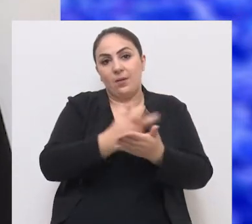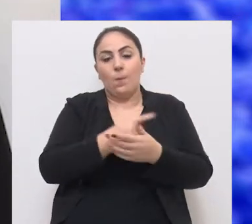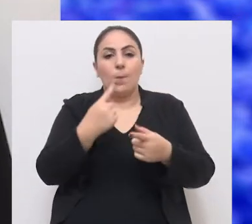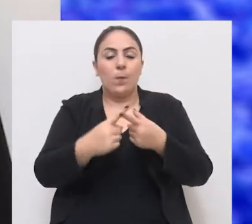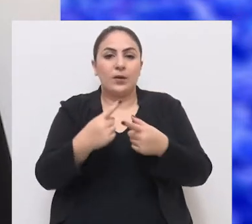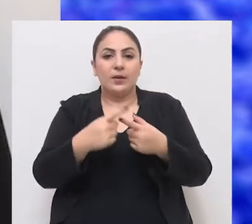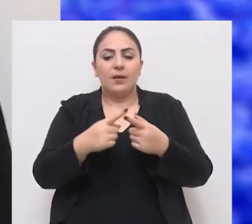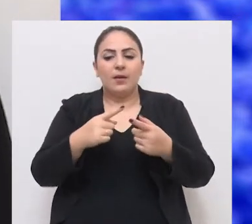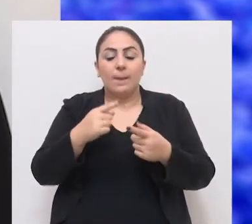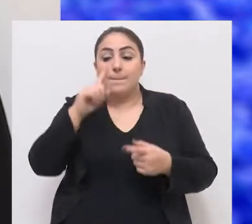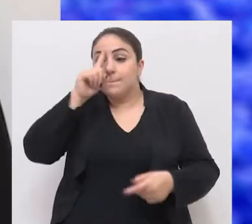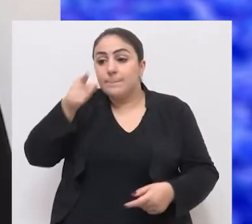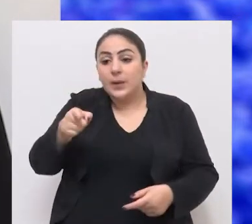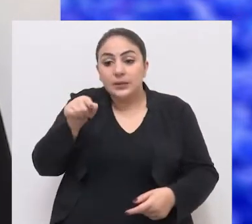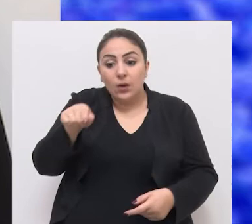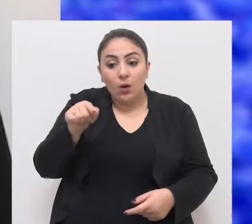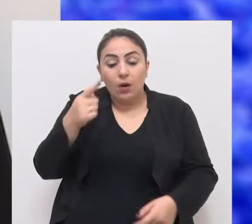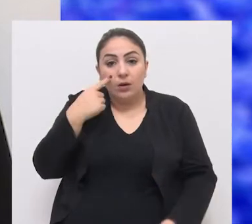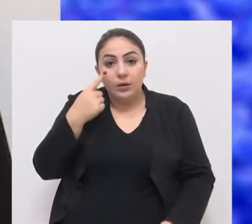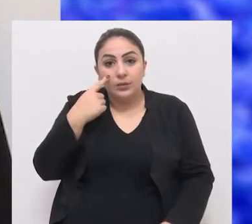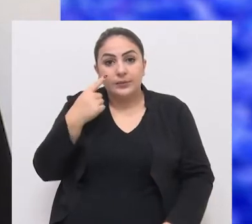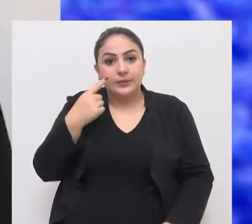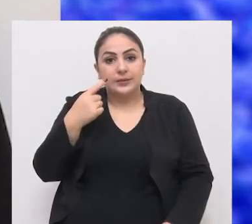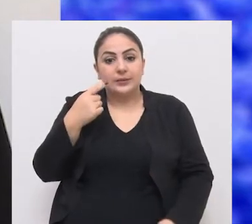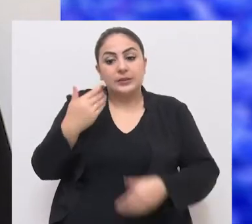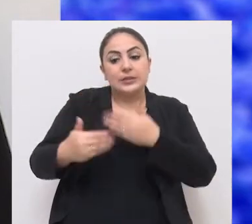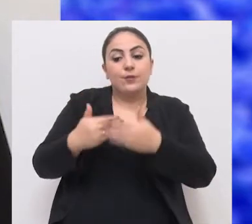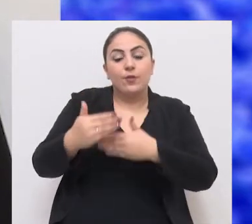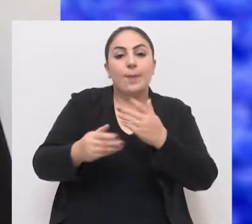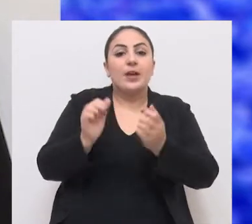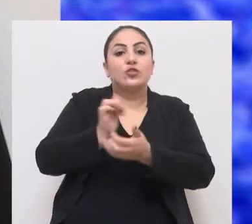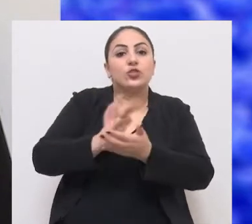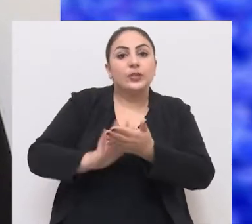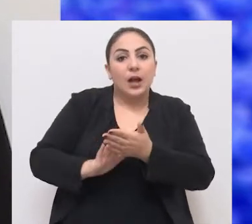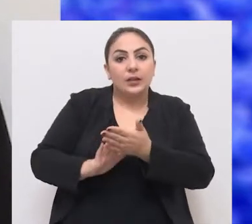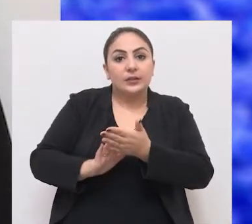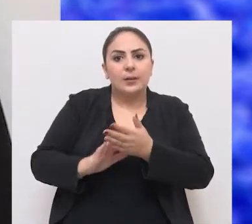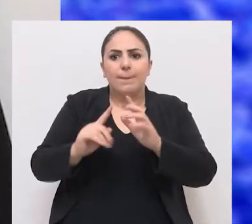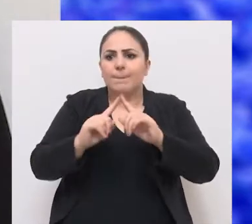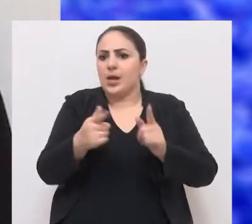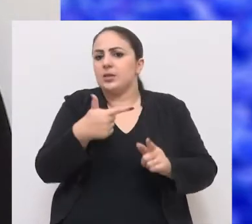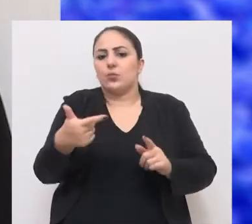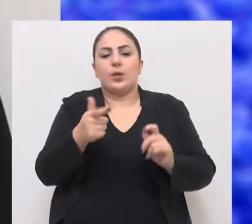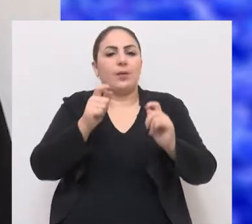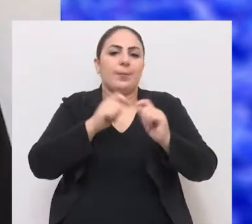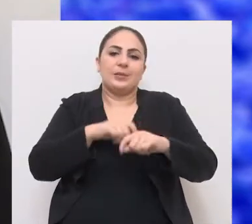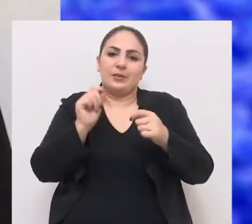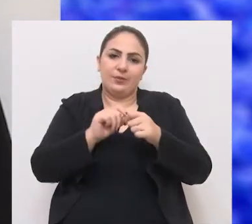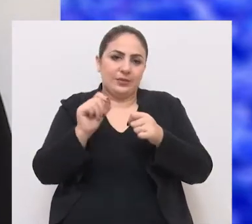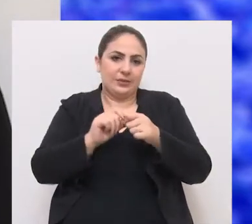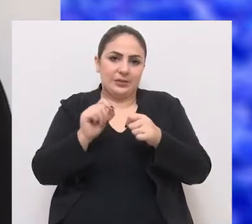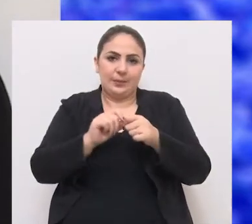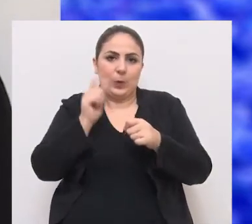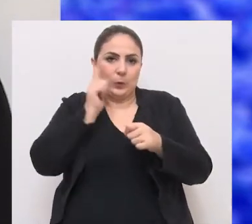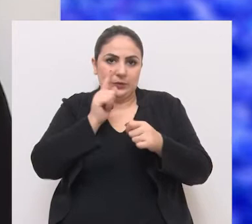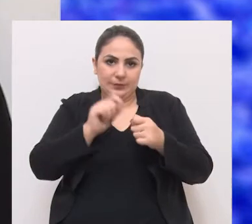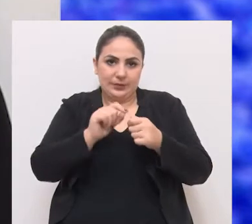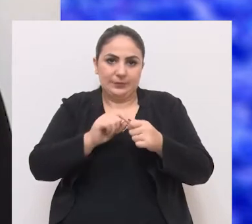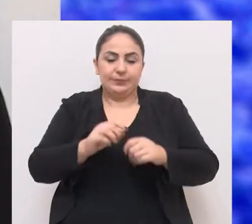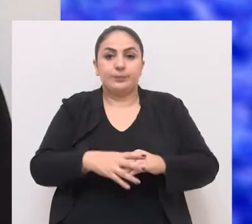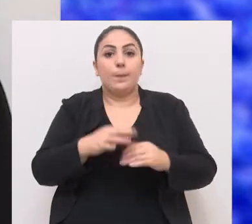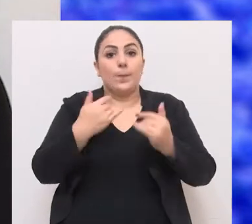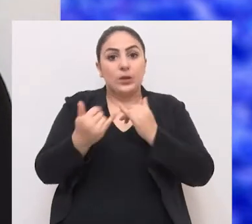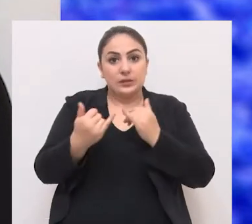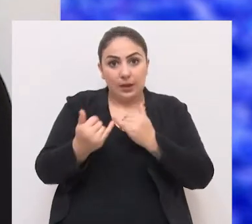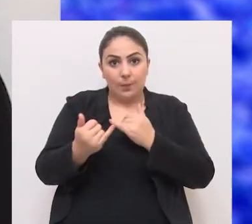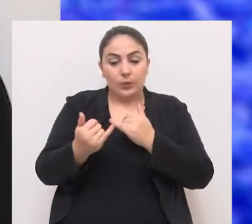Porque falam para o filho criar, né, desenvolver uma tarefa que o filho ainda não tem habilidade para cumprir,